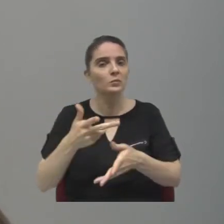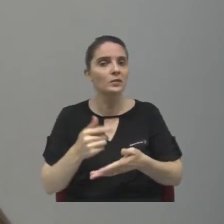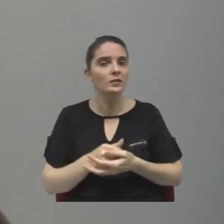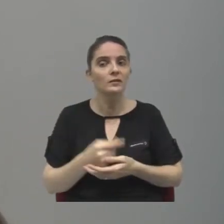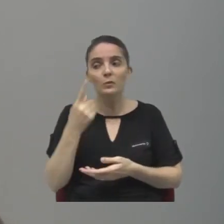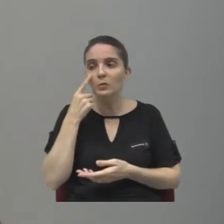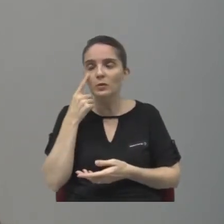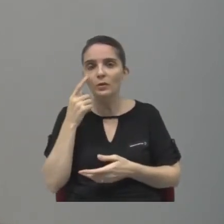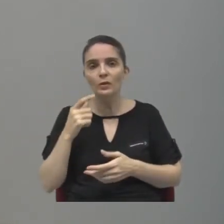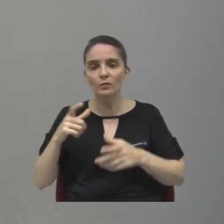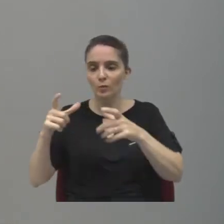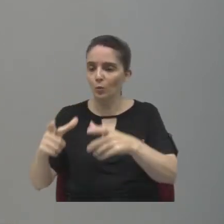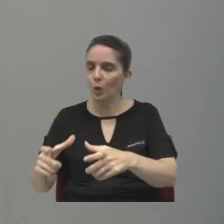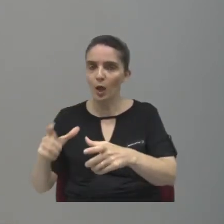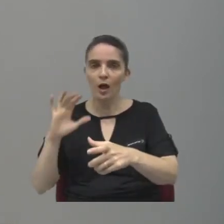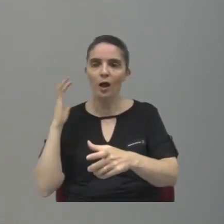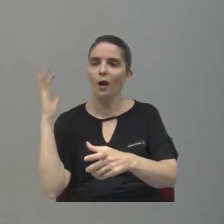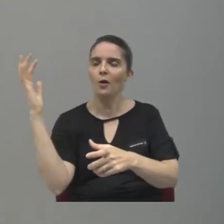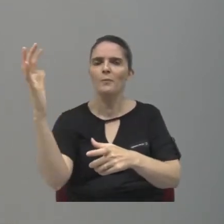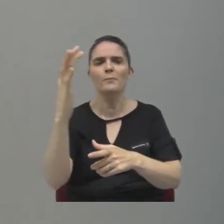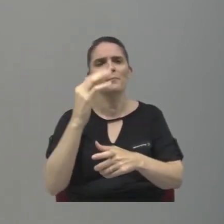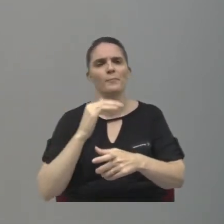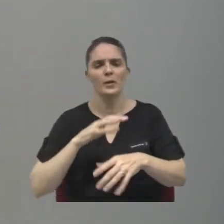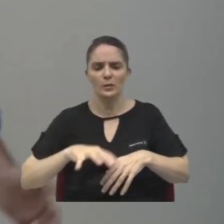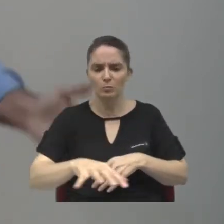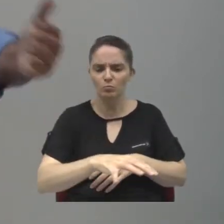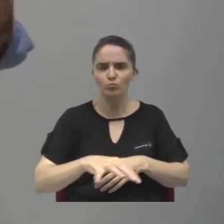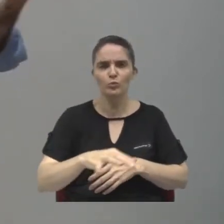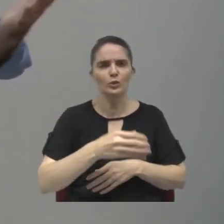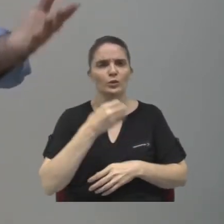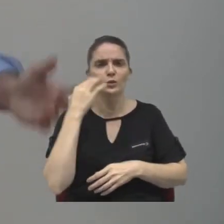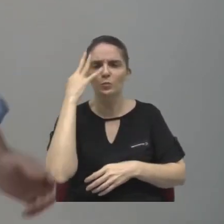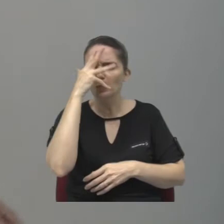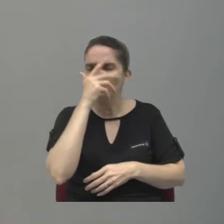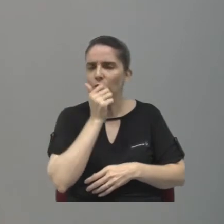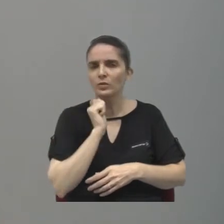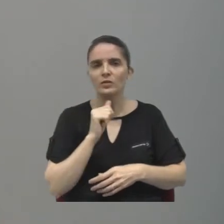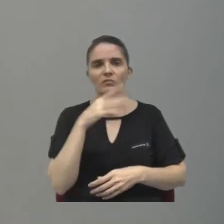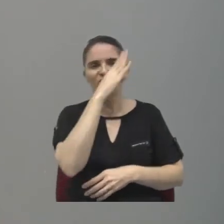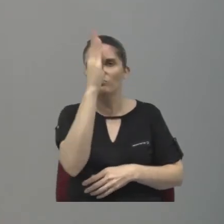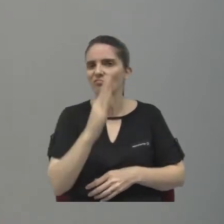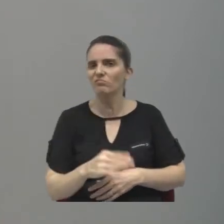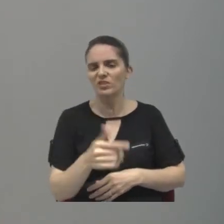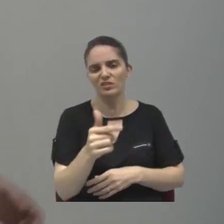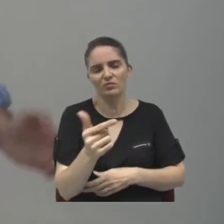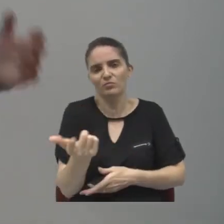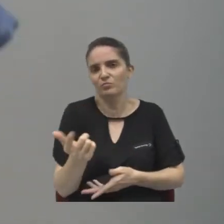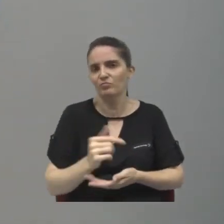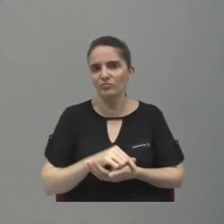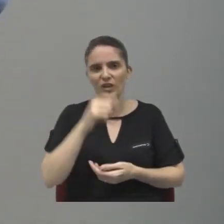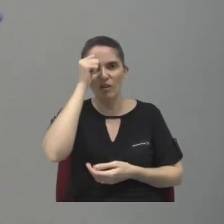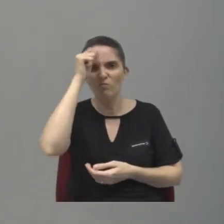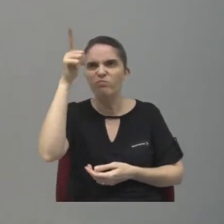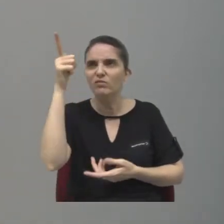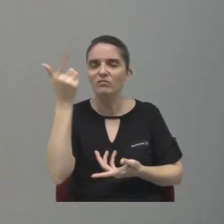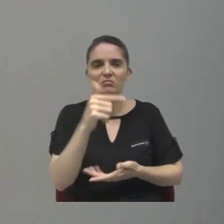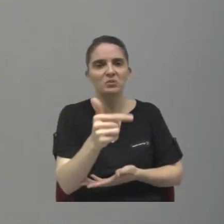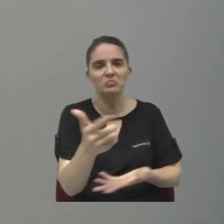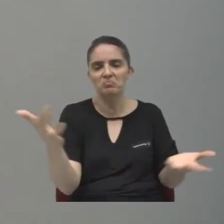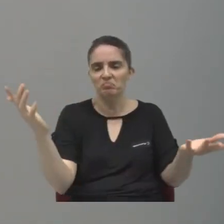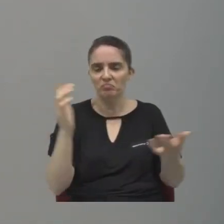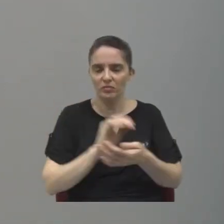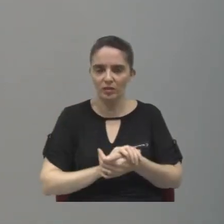os parques ecológicos, praças bem cuidadas, e aqui no Brasil não tem essa cultura, né? A gente, infelizmente,